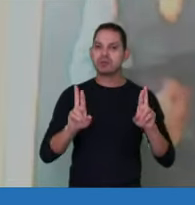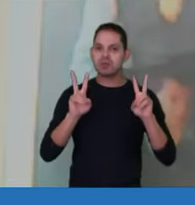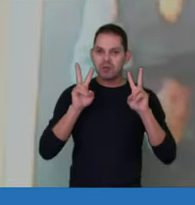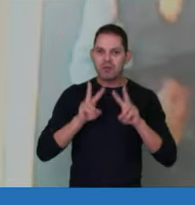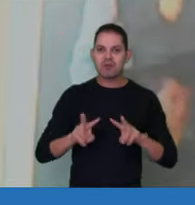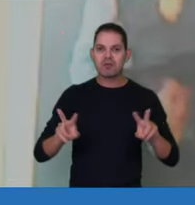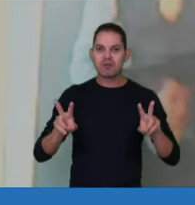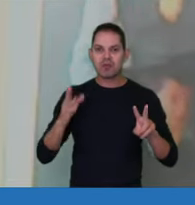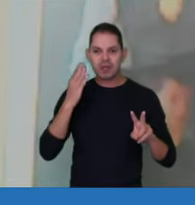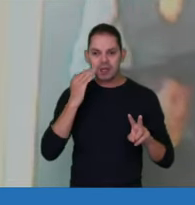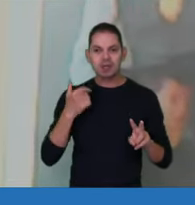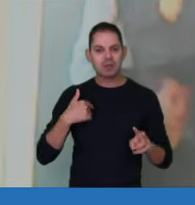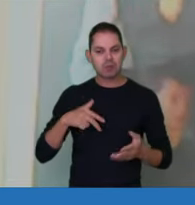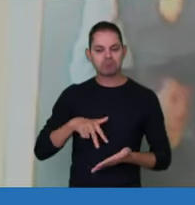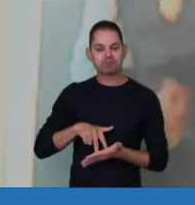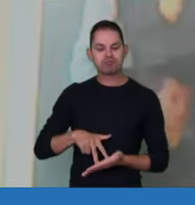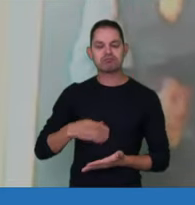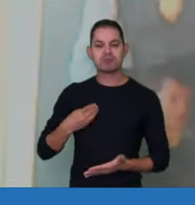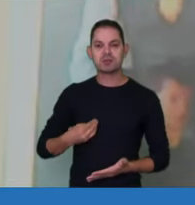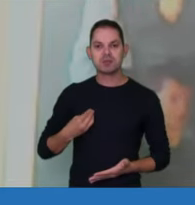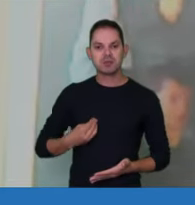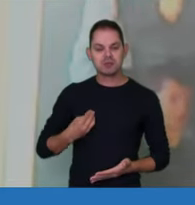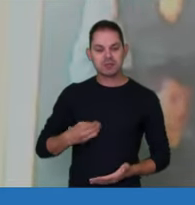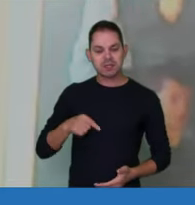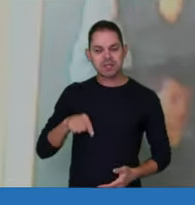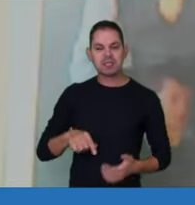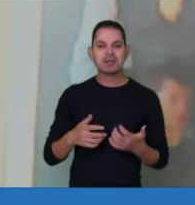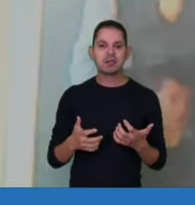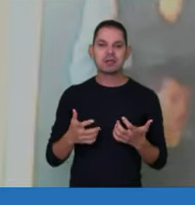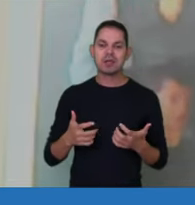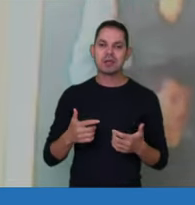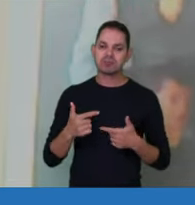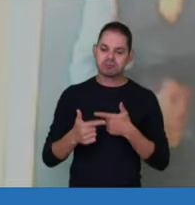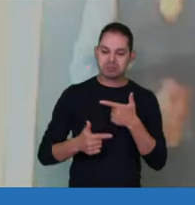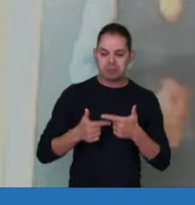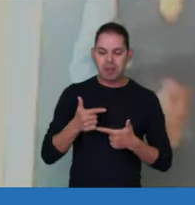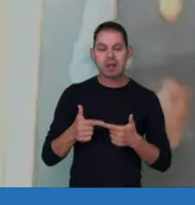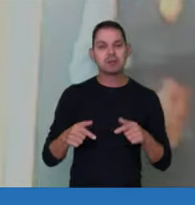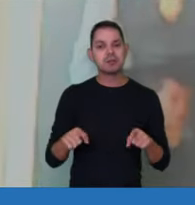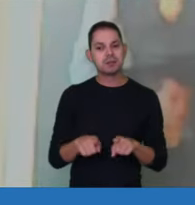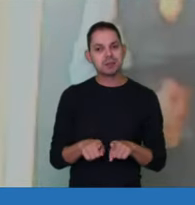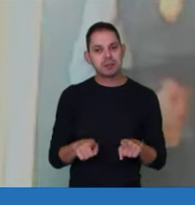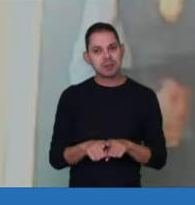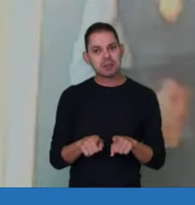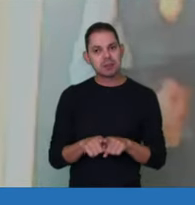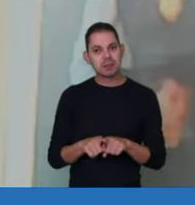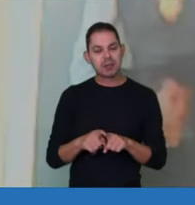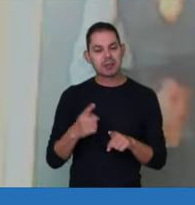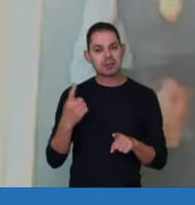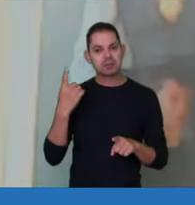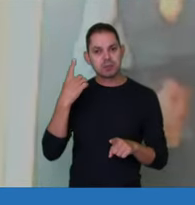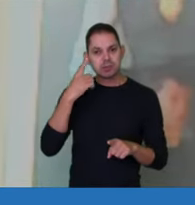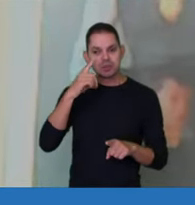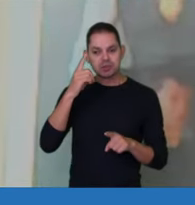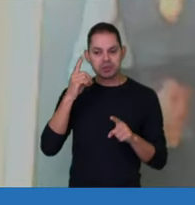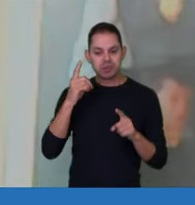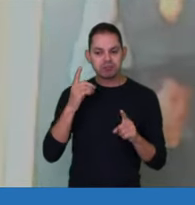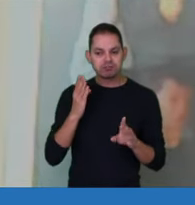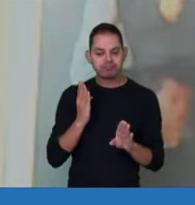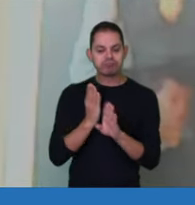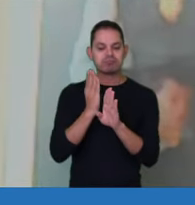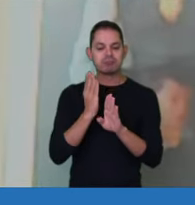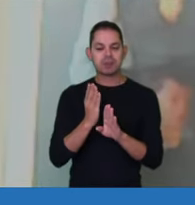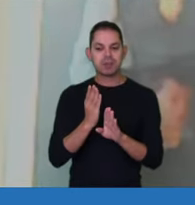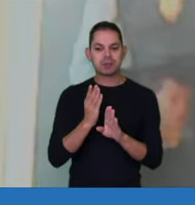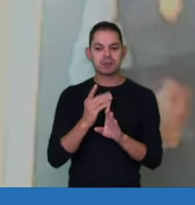aqui fazendo a minha parte para que a gente chegue nesse dia, porque